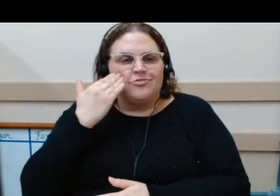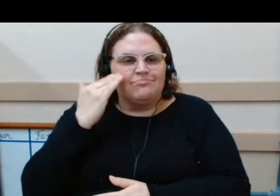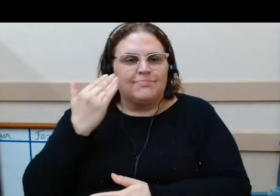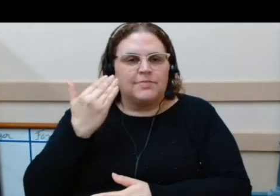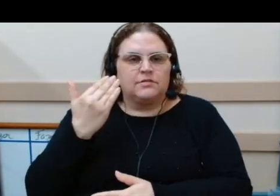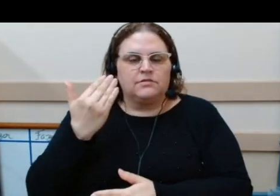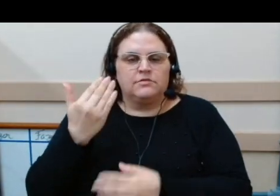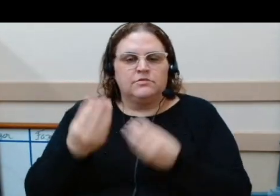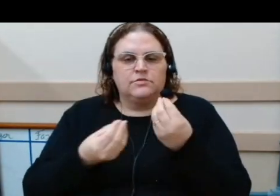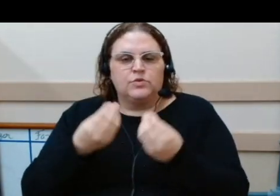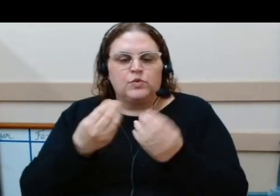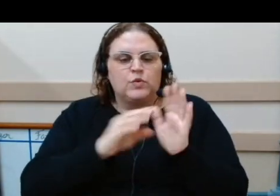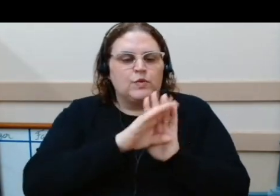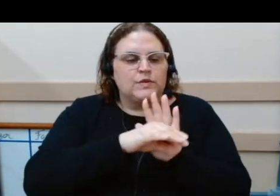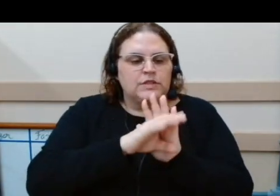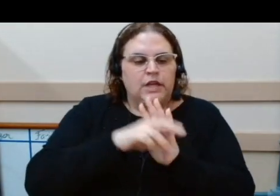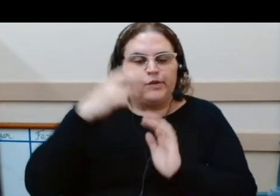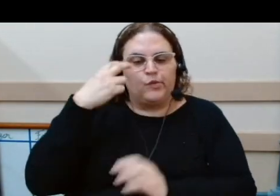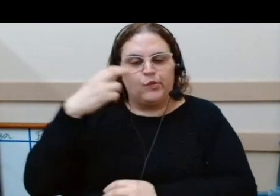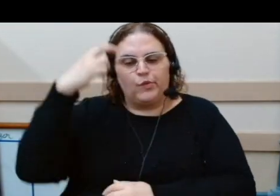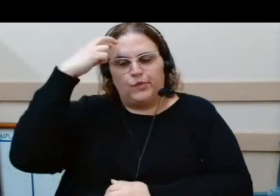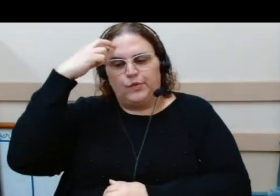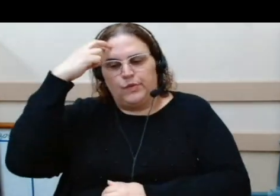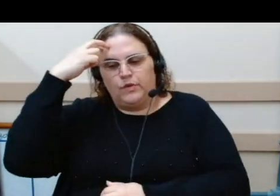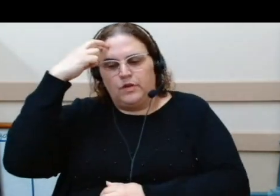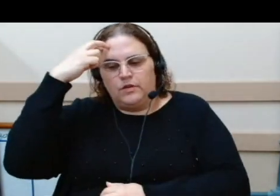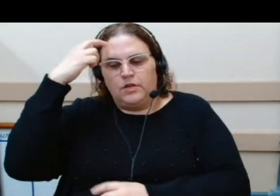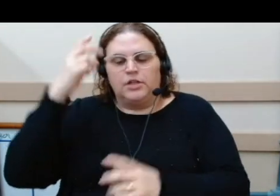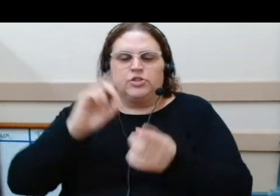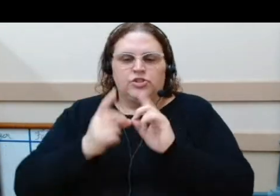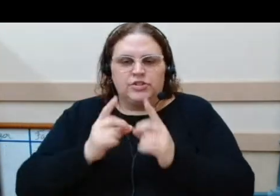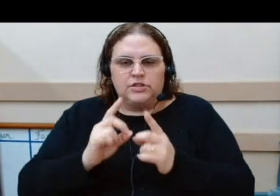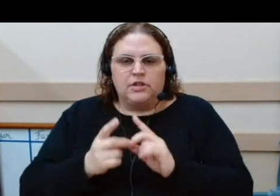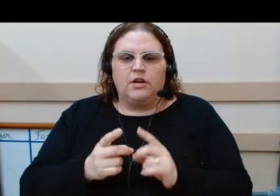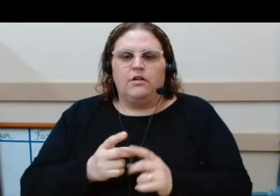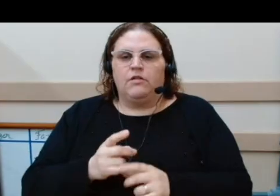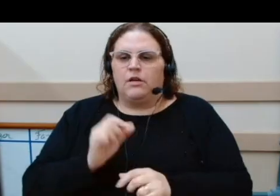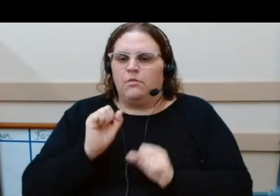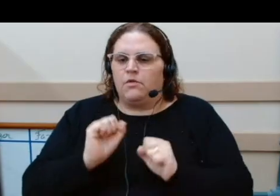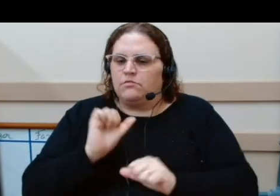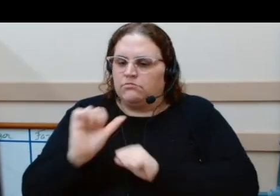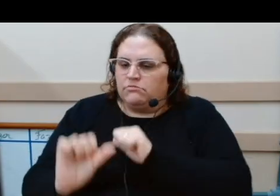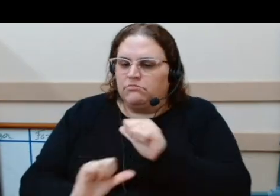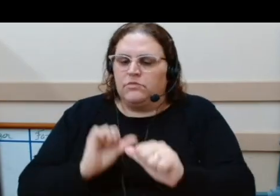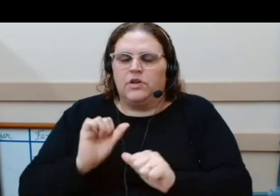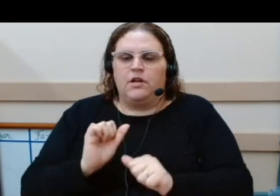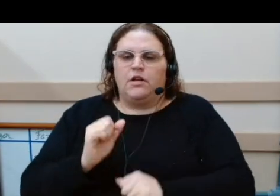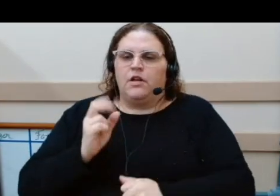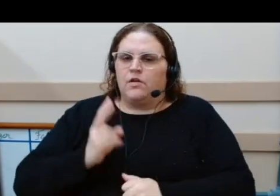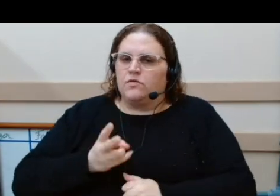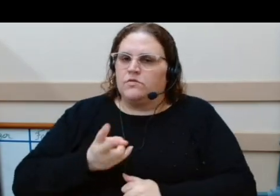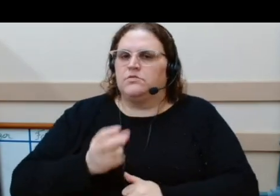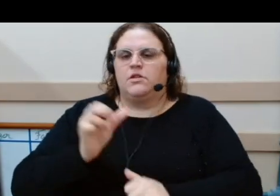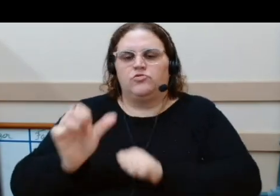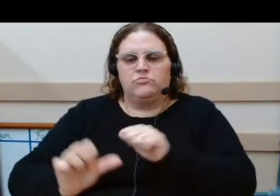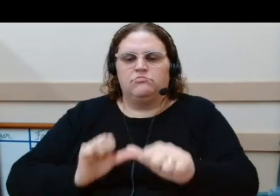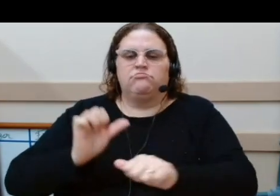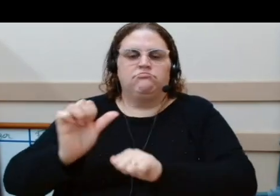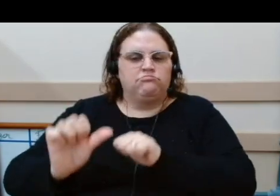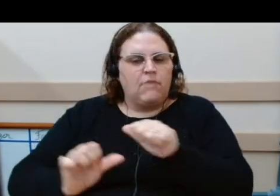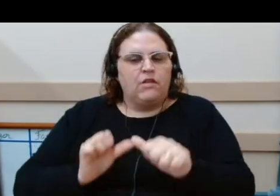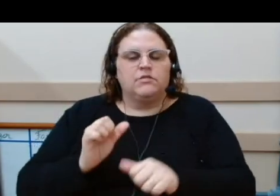conceito de cultura dinâmico mutável permeável em constante transformação o que era para